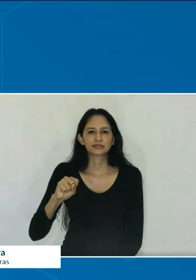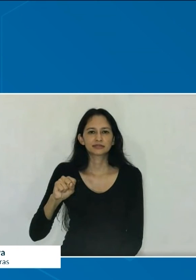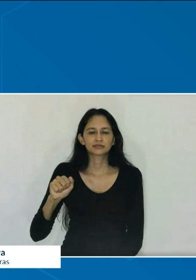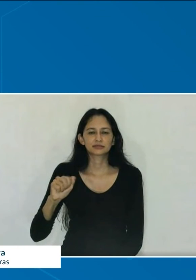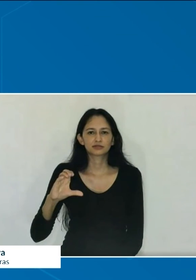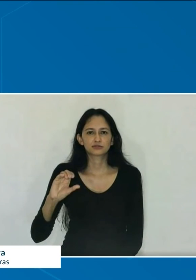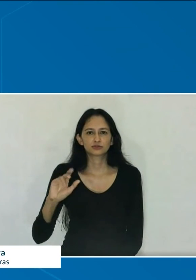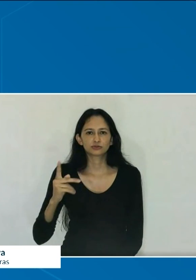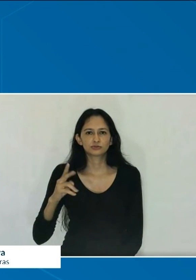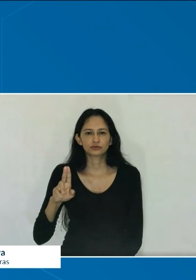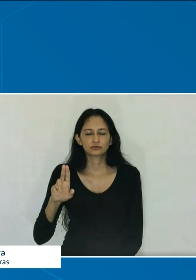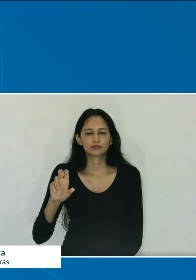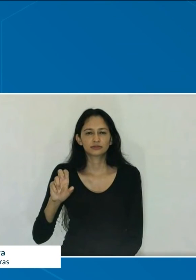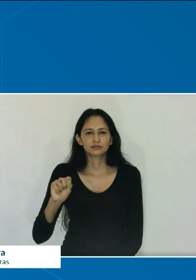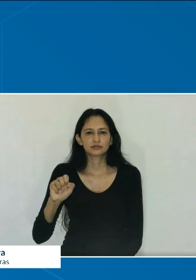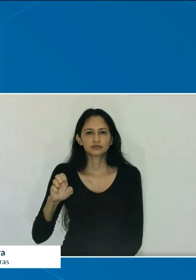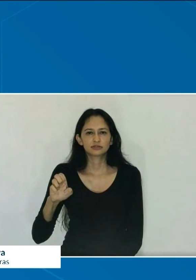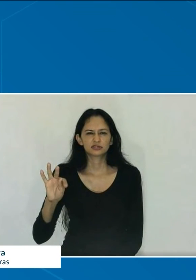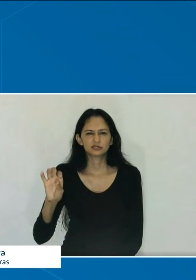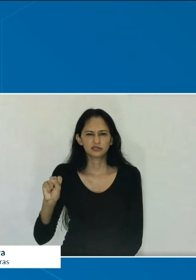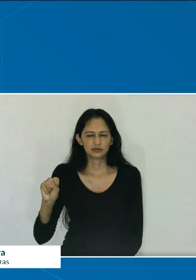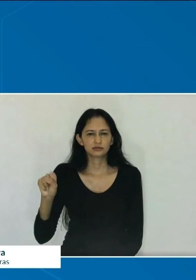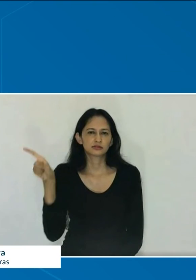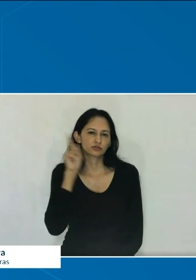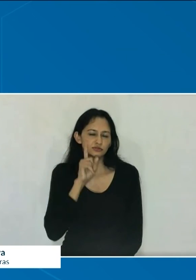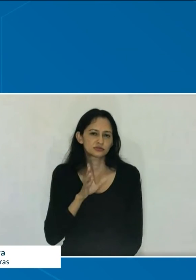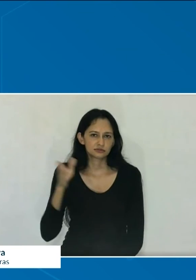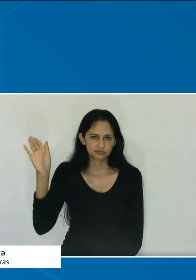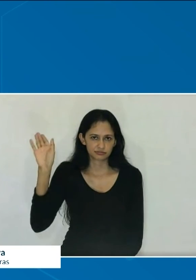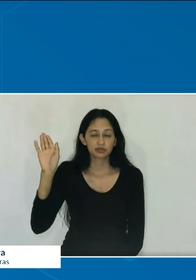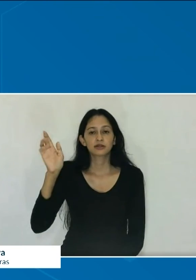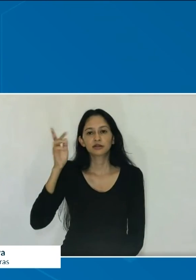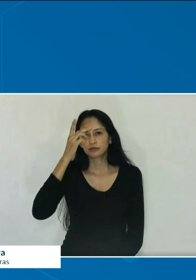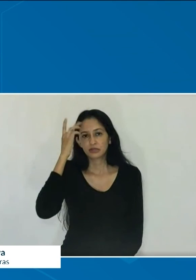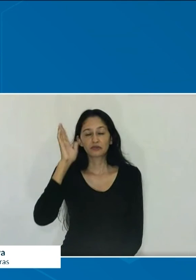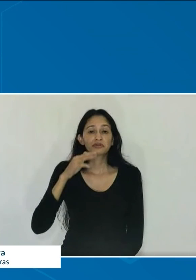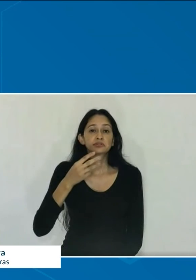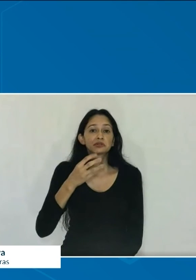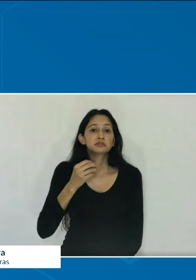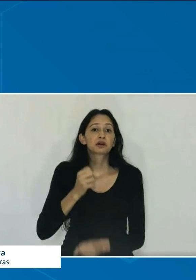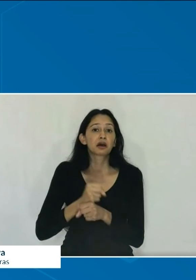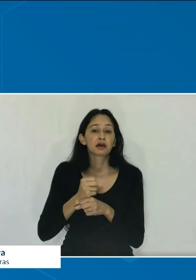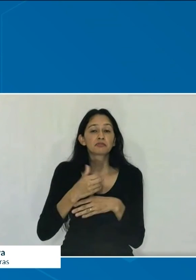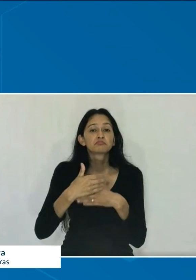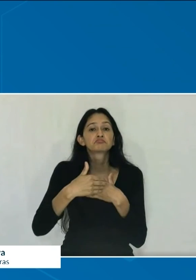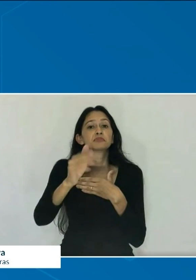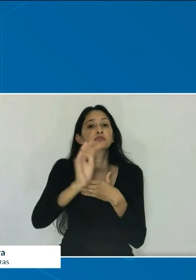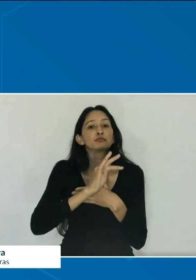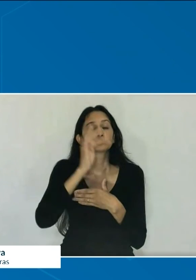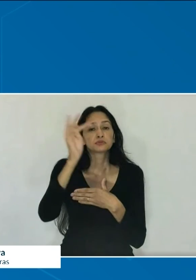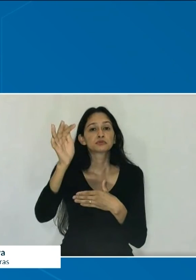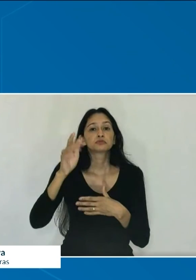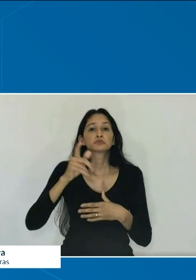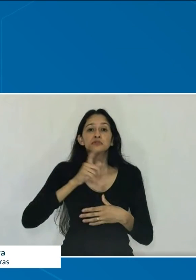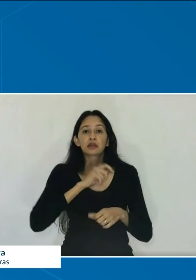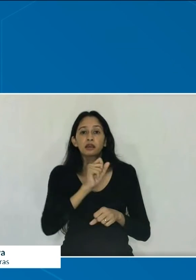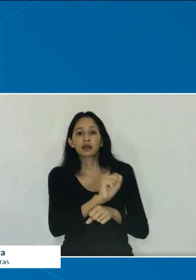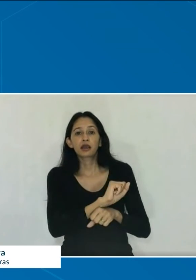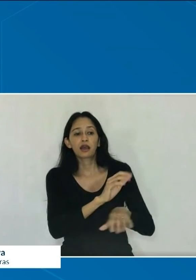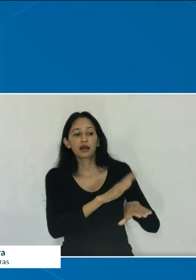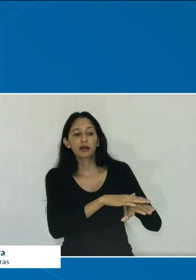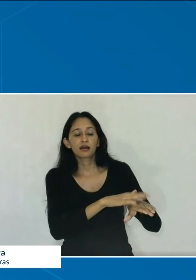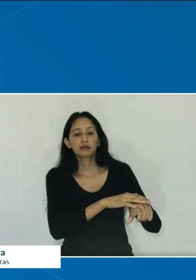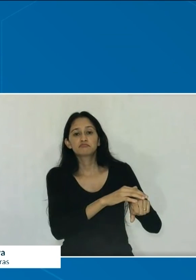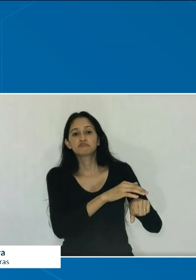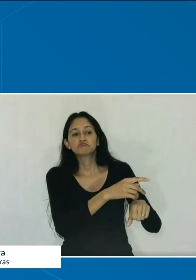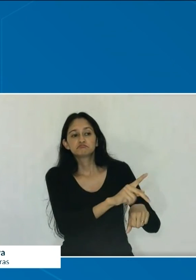Você tem muitas ideias, espera muitas coisas, mas, obviamente, daqui a uns 30 anos, talvez nós tenhamos o primeiro veículo autônomo chegando na cidade,